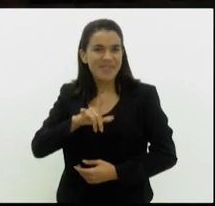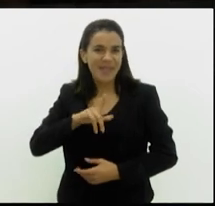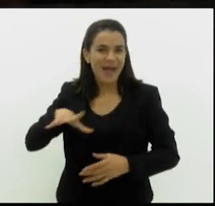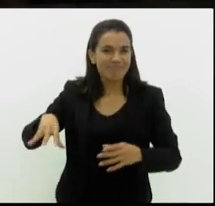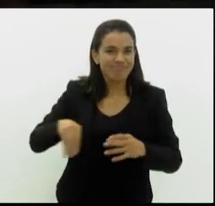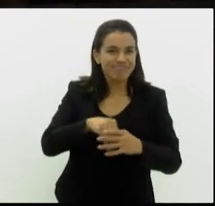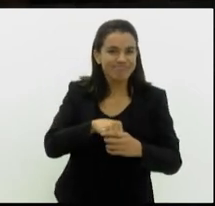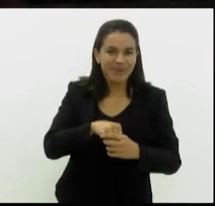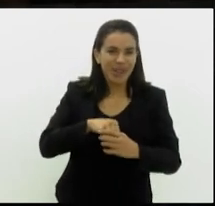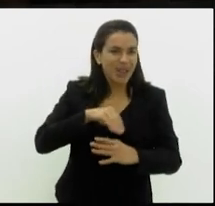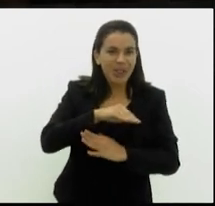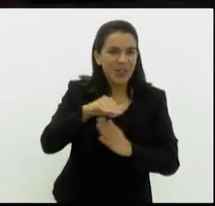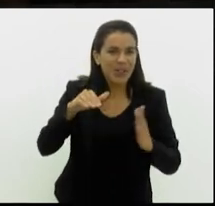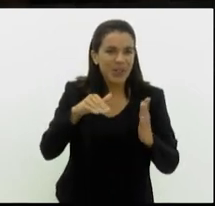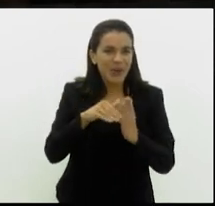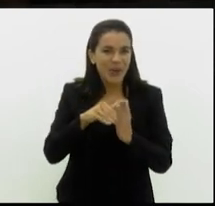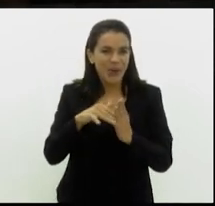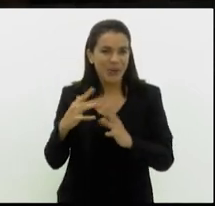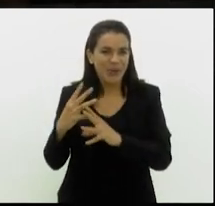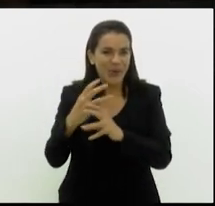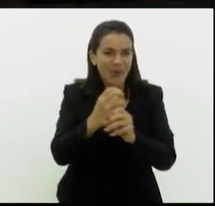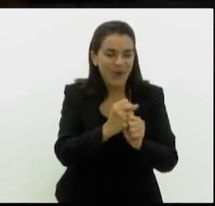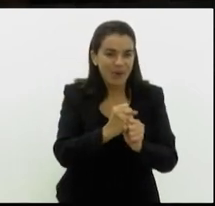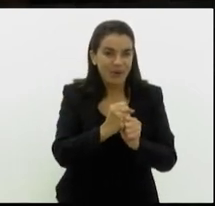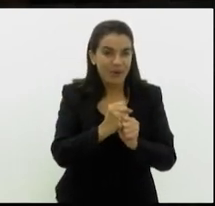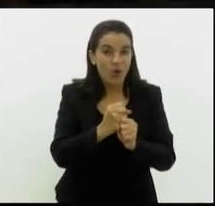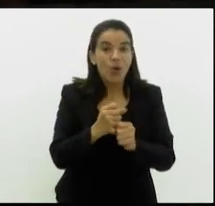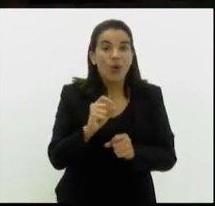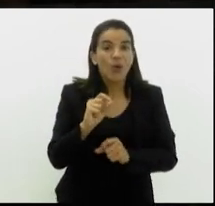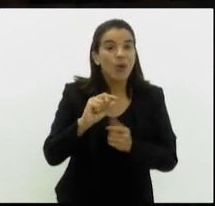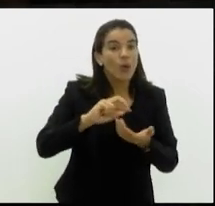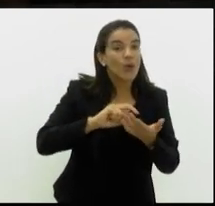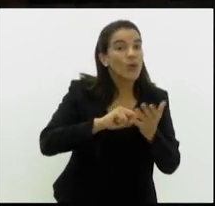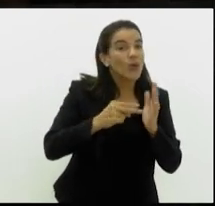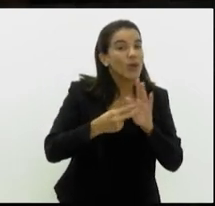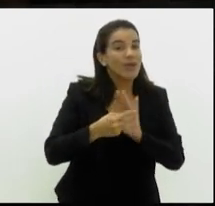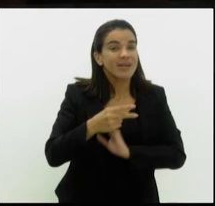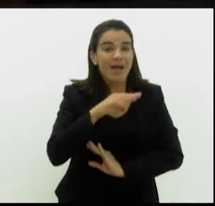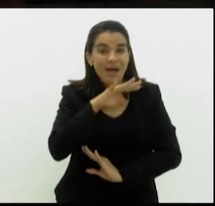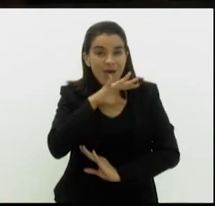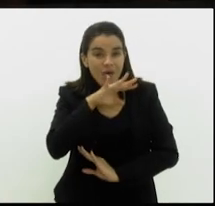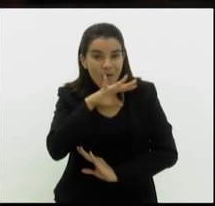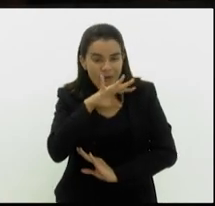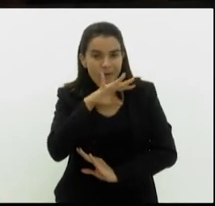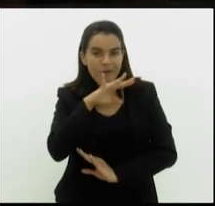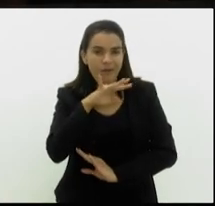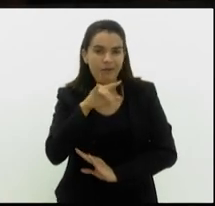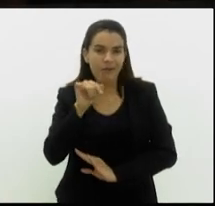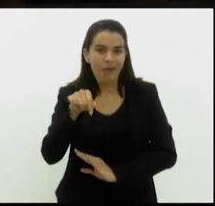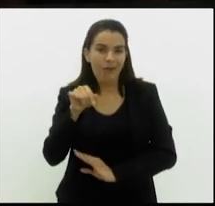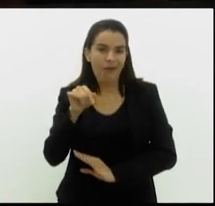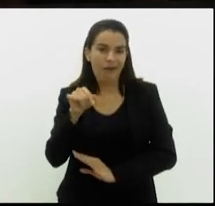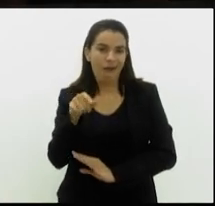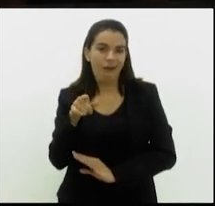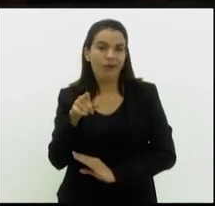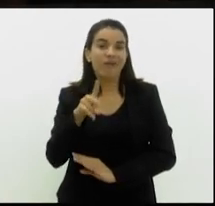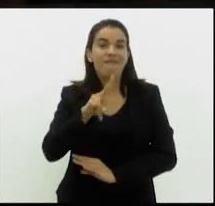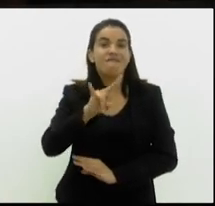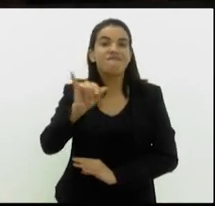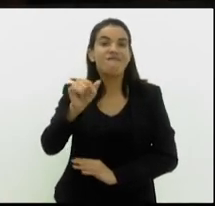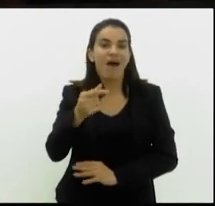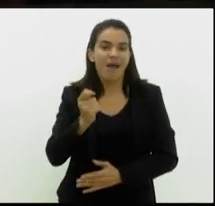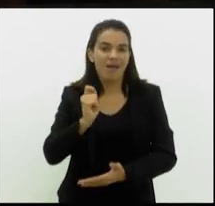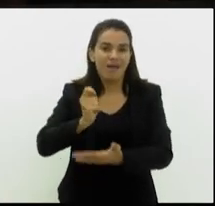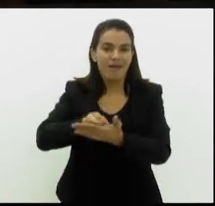orçamentos. O que pode estar mal avaliado é o montante que se vai gastar, mas